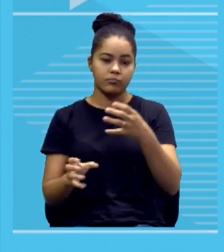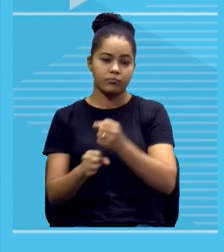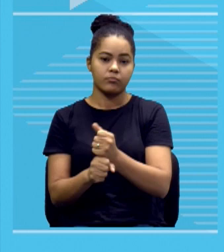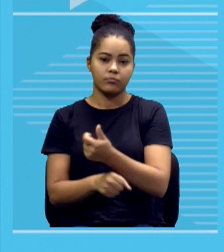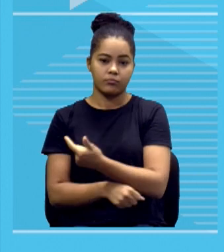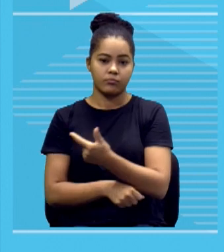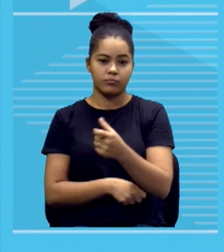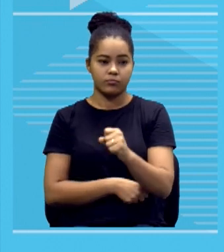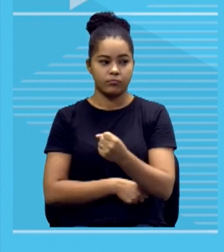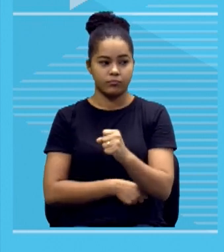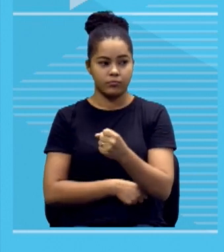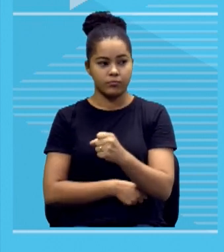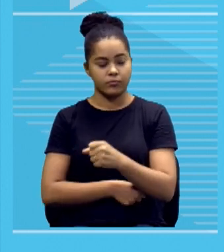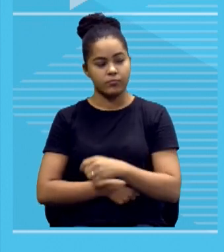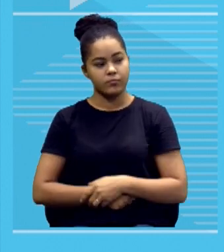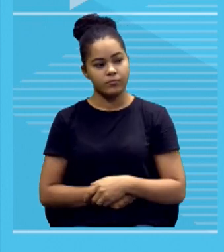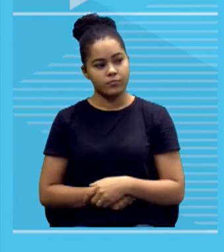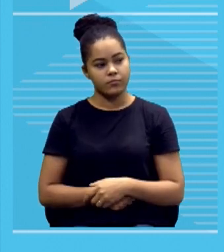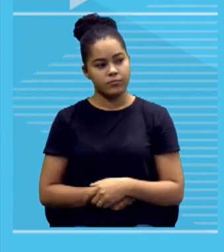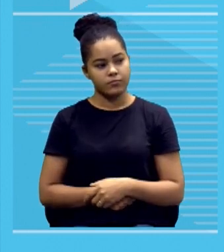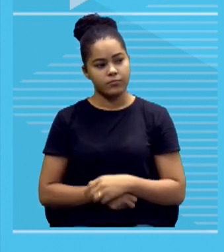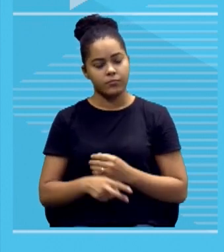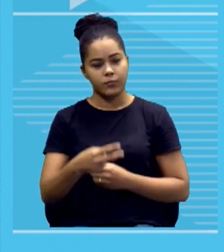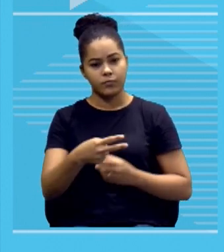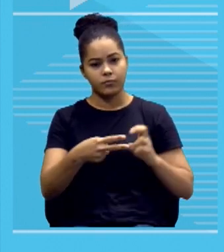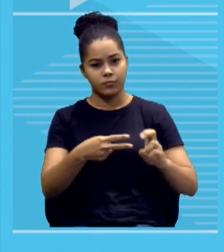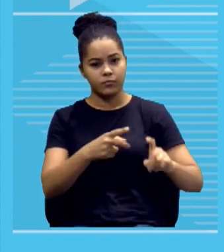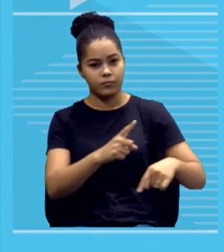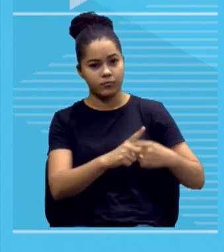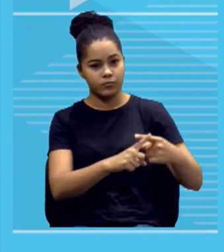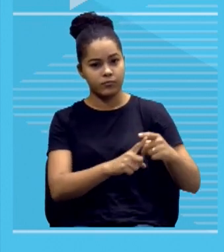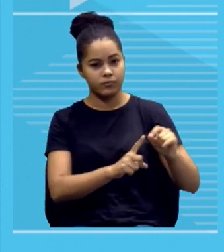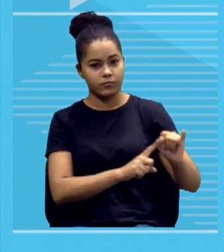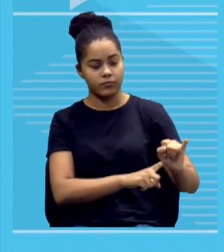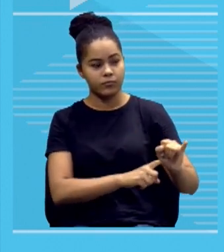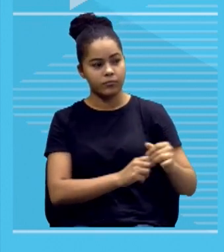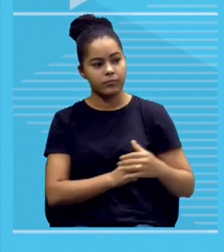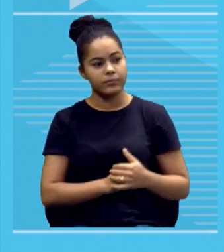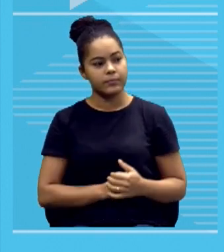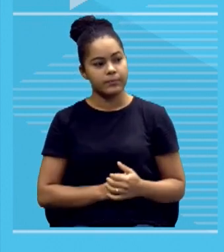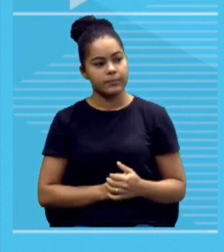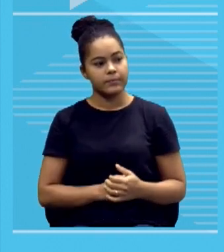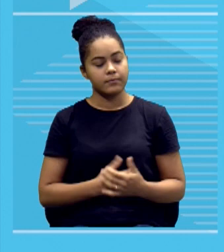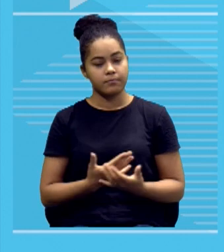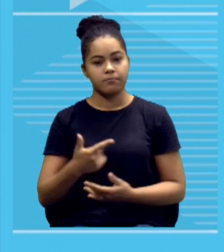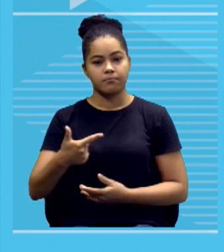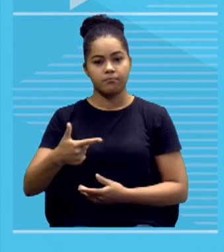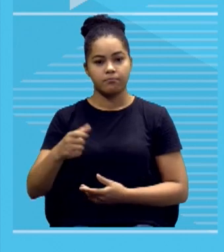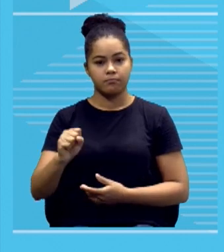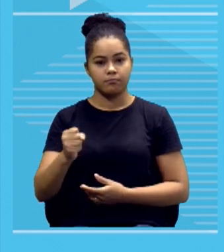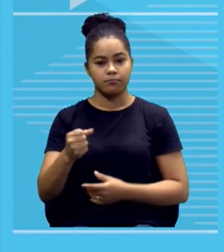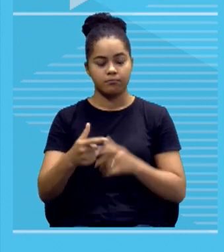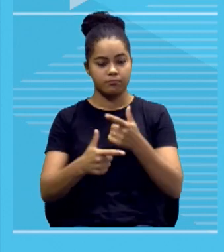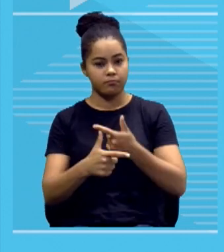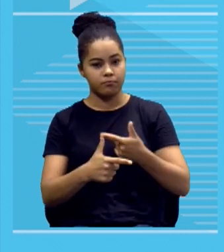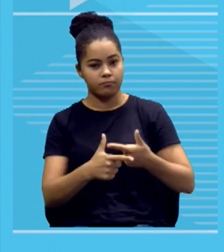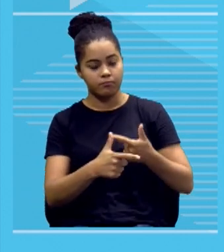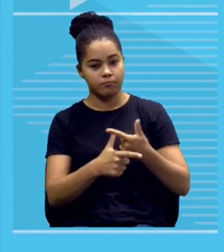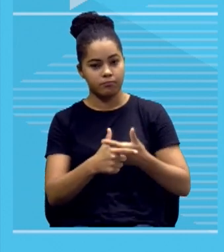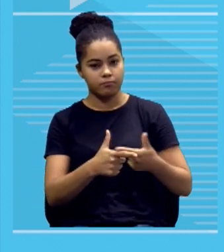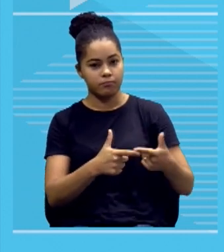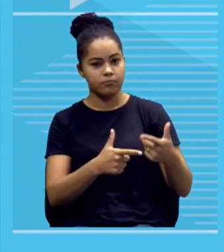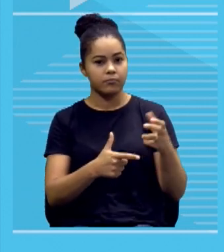Bom, 5 vezes I. Então, o valor de I daria 28 dividido por